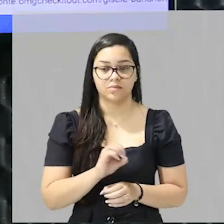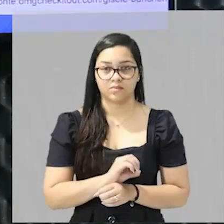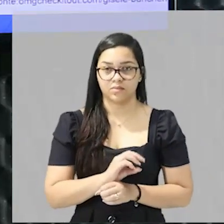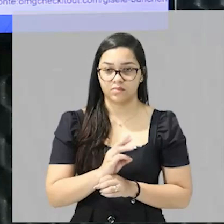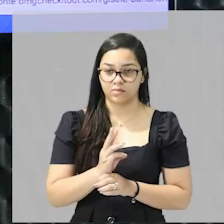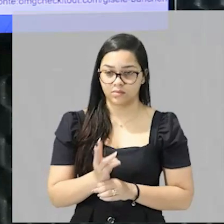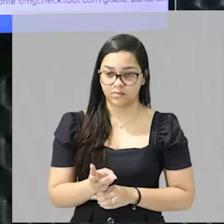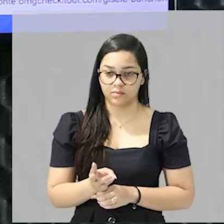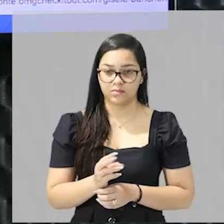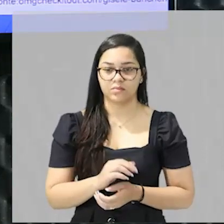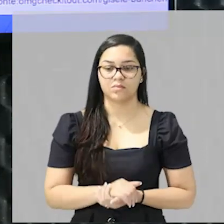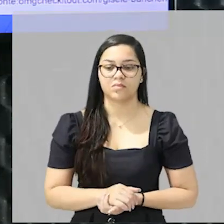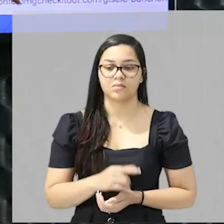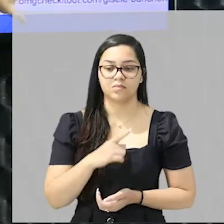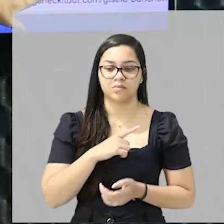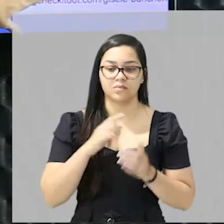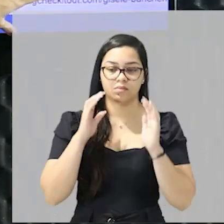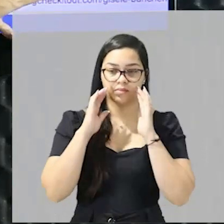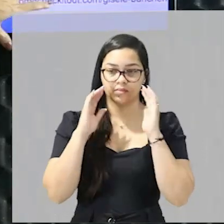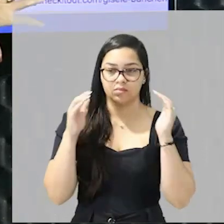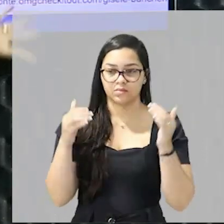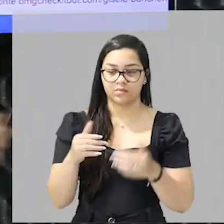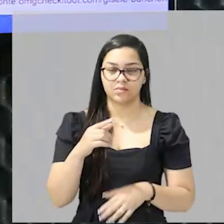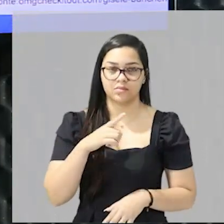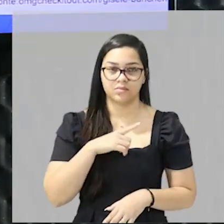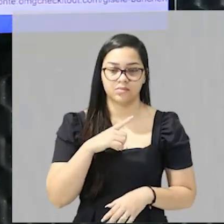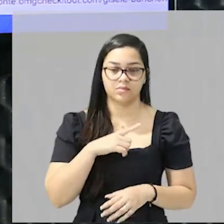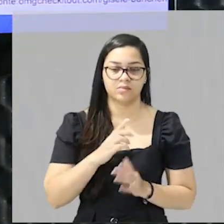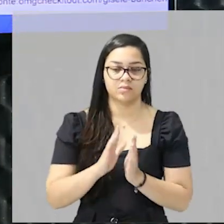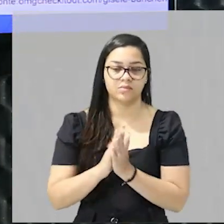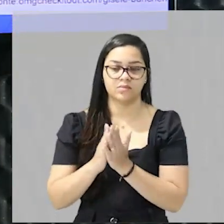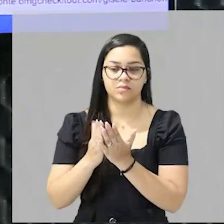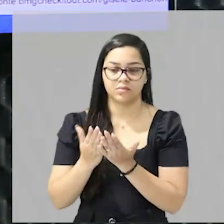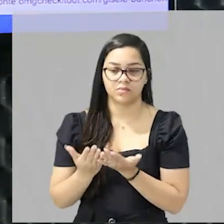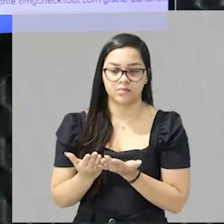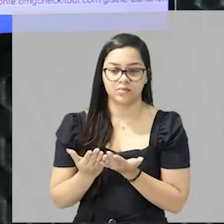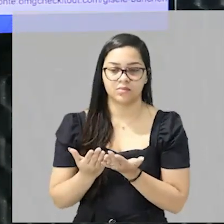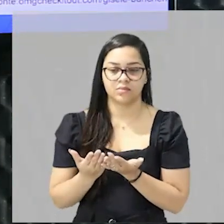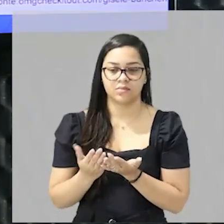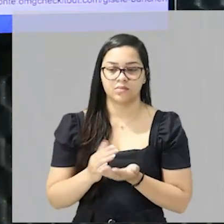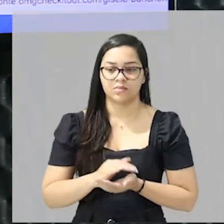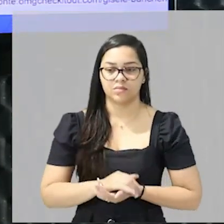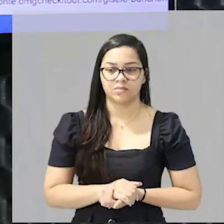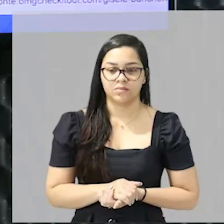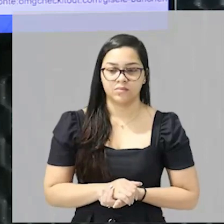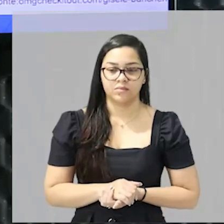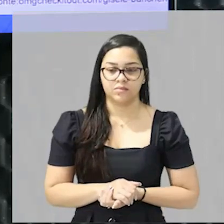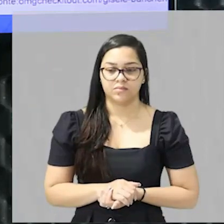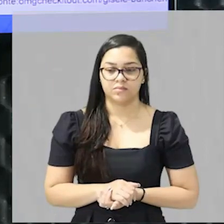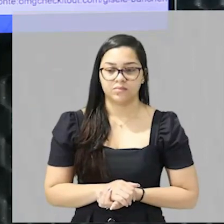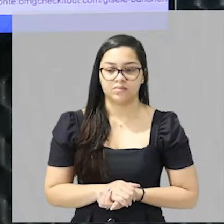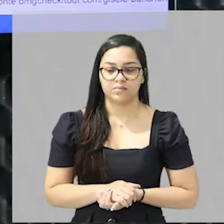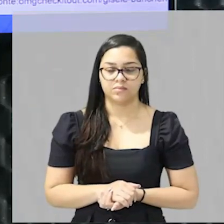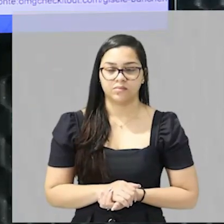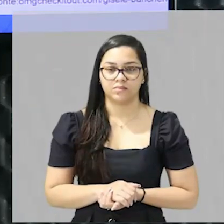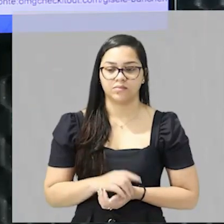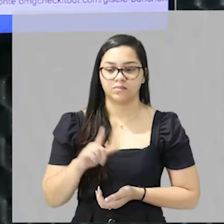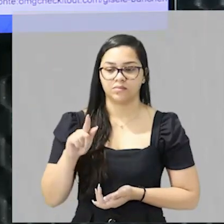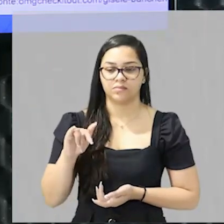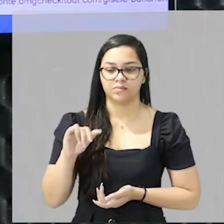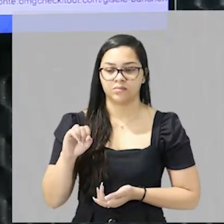bom? A gente tem como foco uma obra da Gisele Bündchen, que é uma brasileira, uma